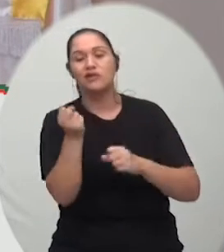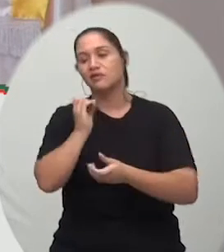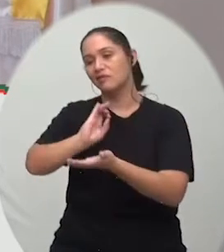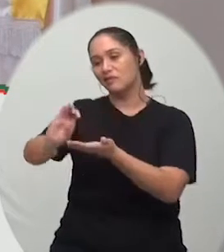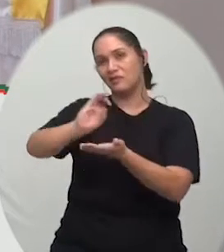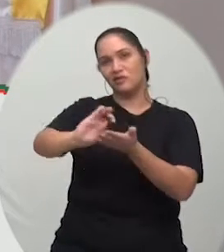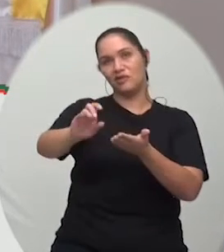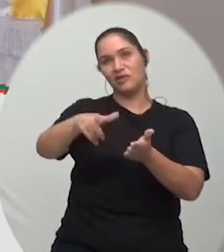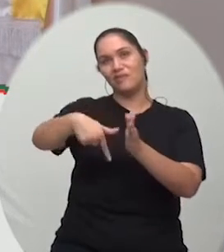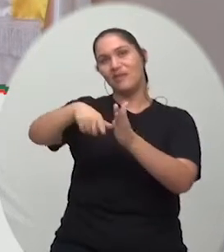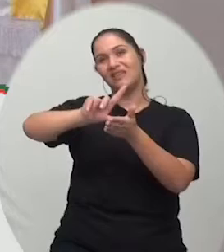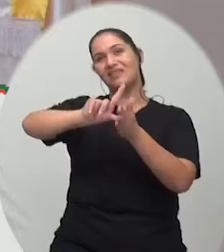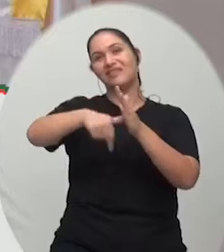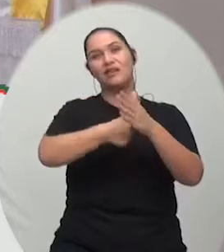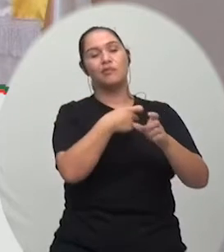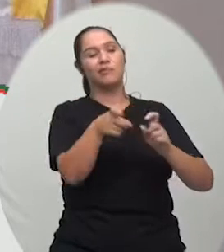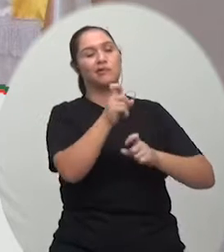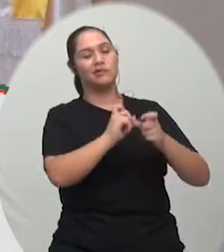Primeiro tinha que investir lá.